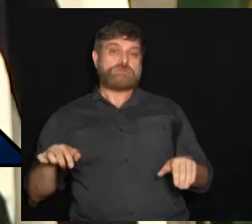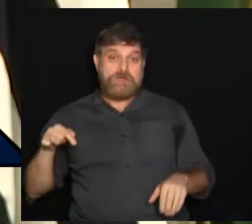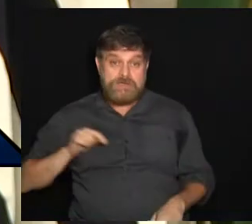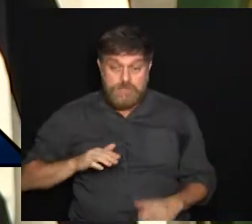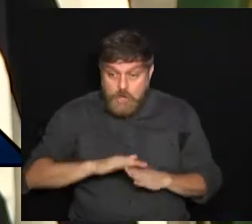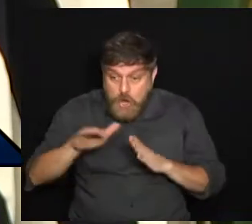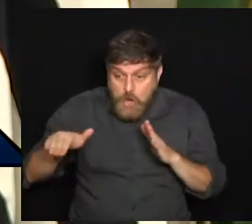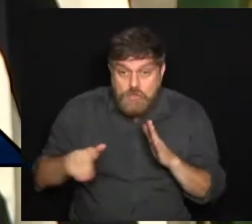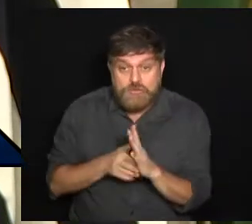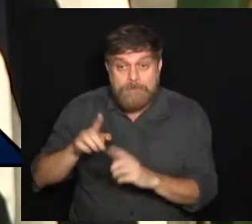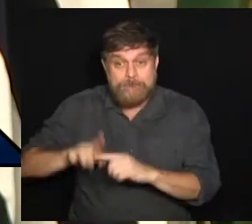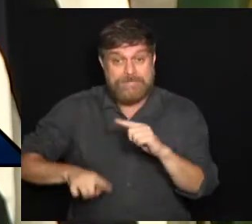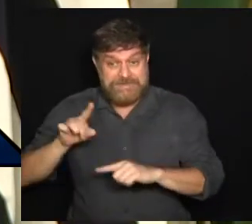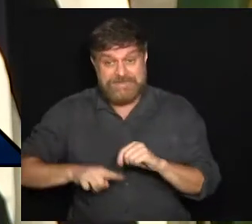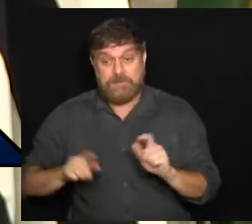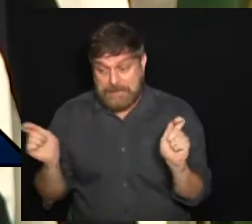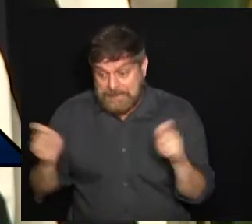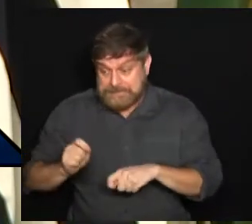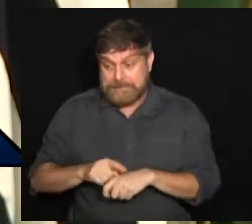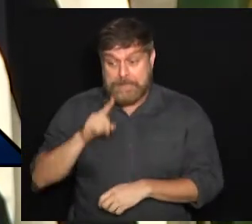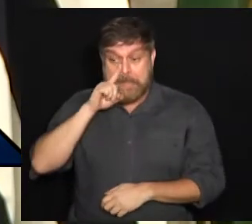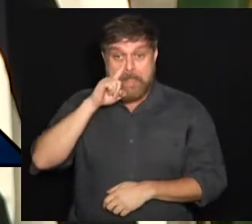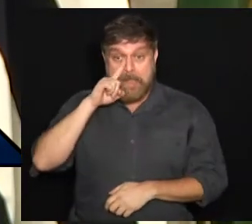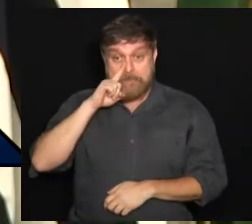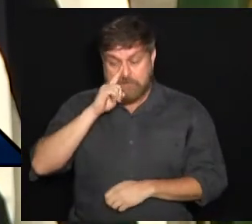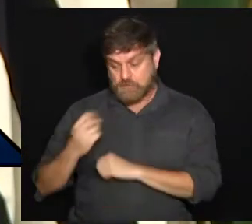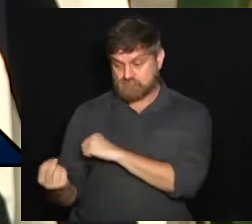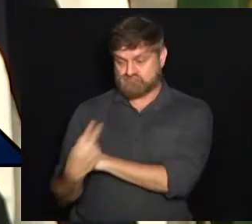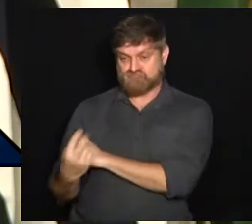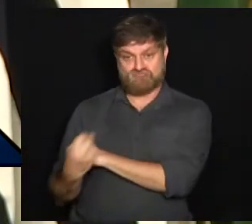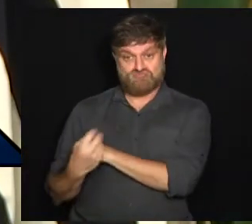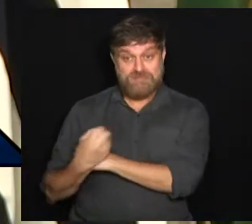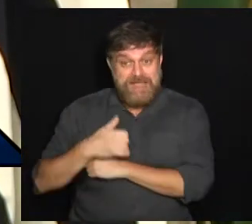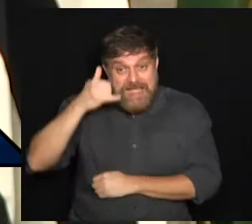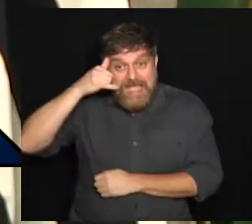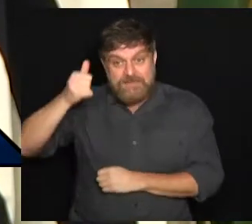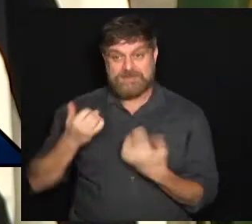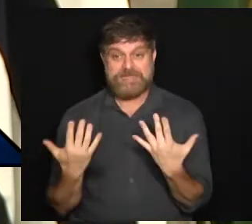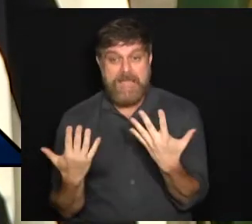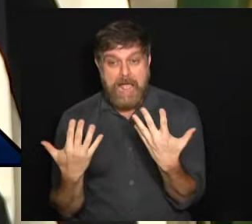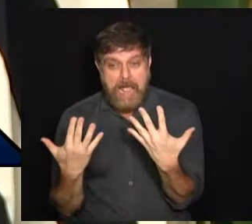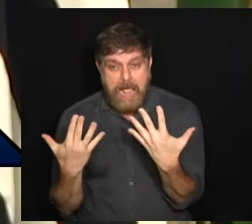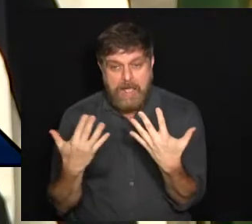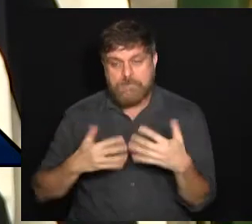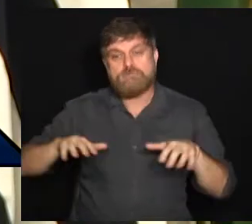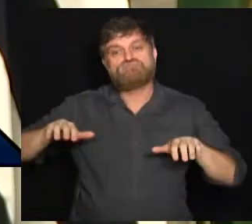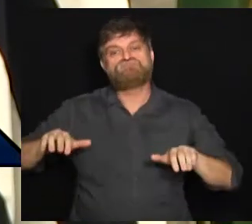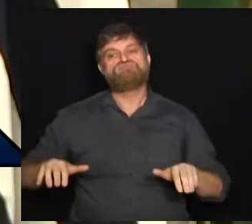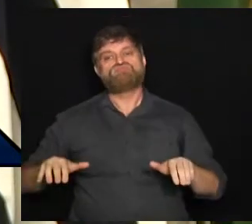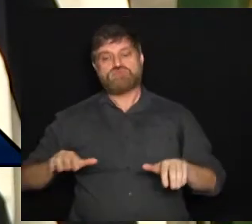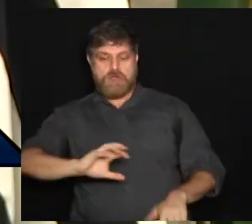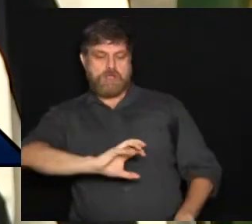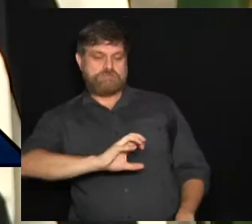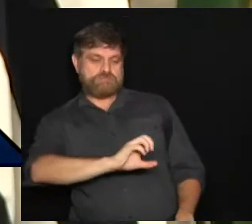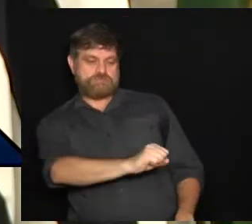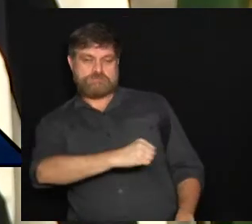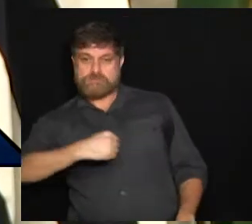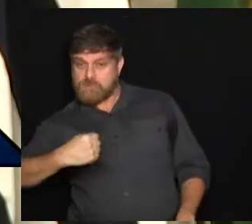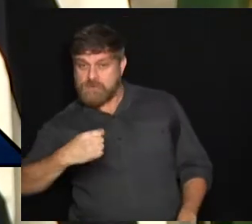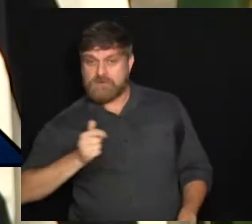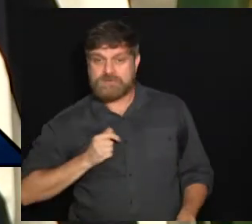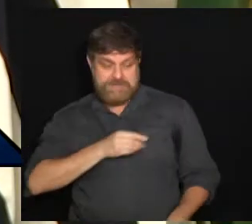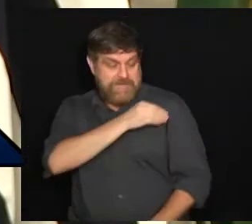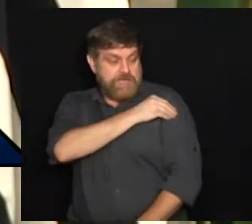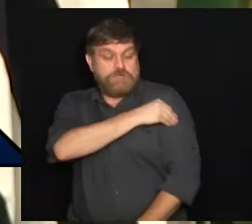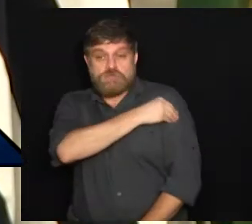todos superfícies com alto risco de contágio, então evitar colocar as mãos nesses lugares, né, andar, se possível, com álcool